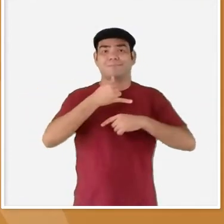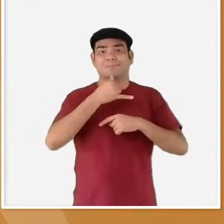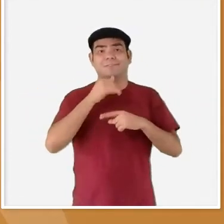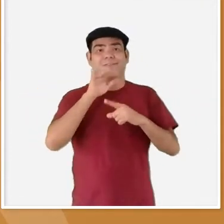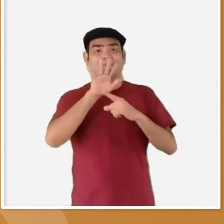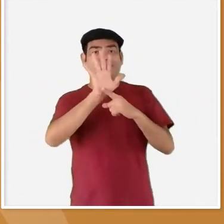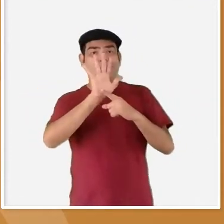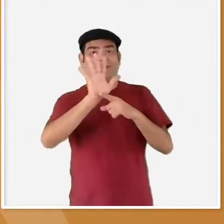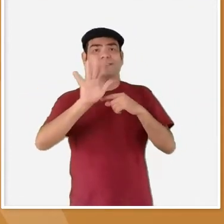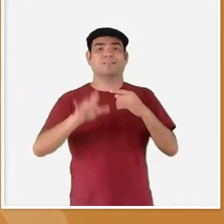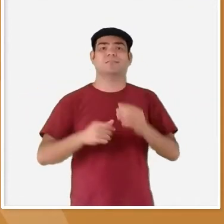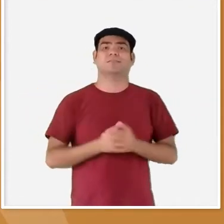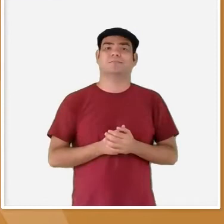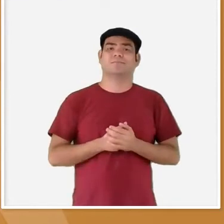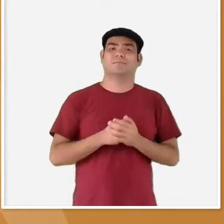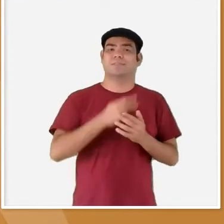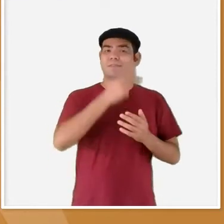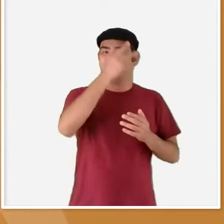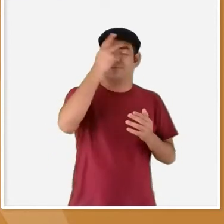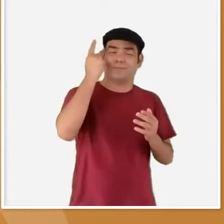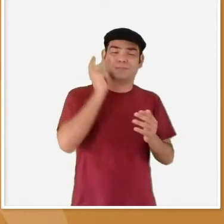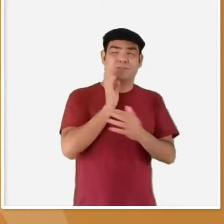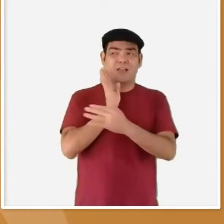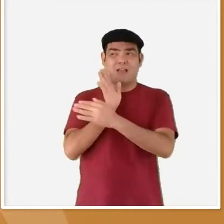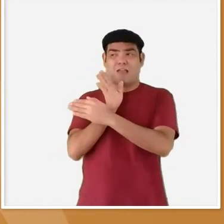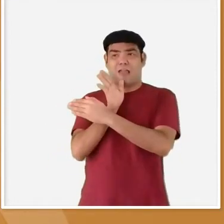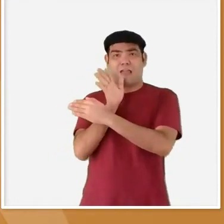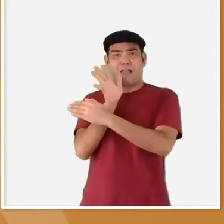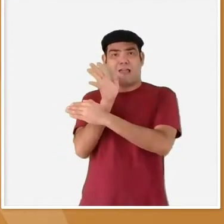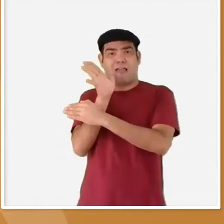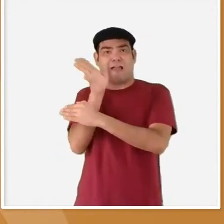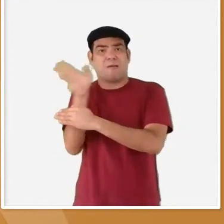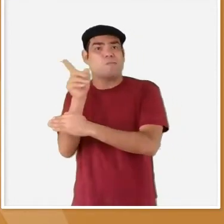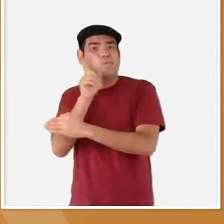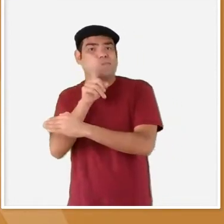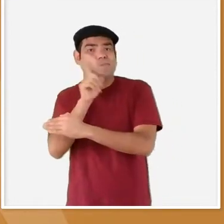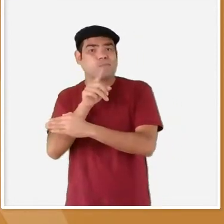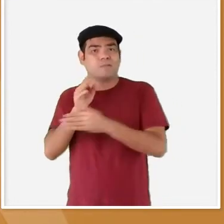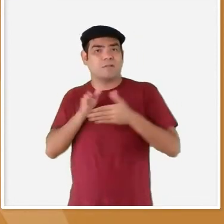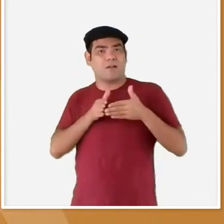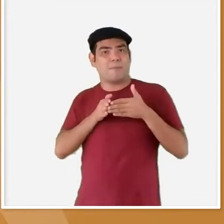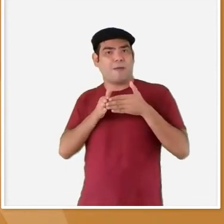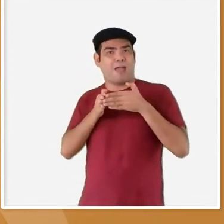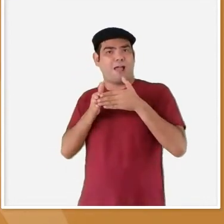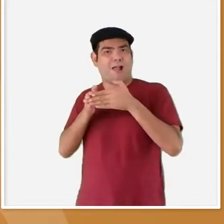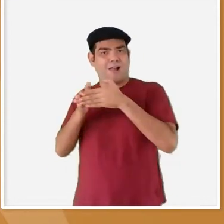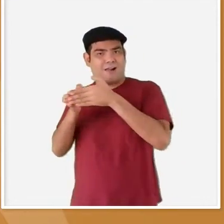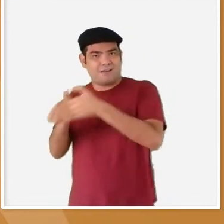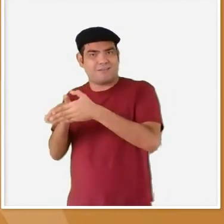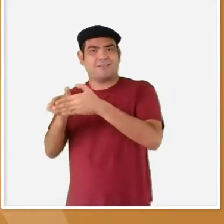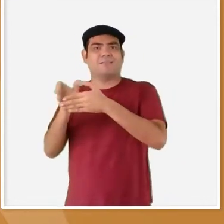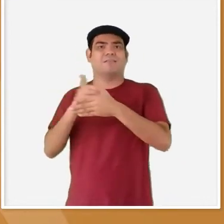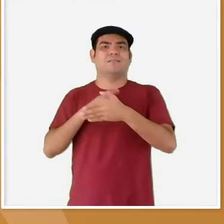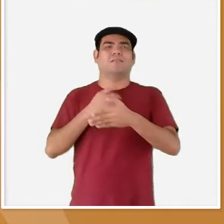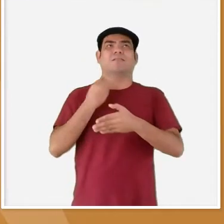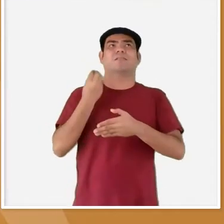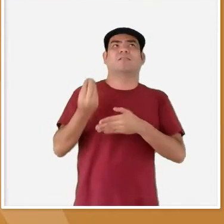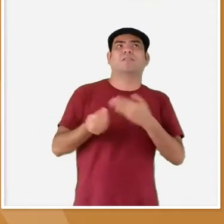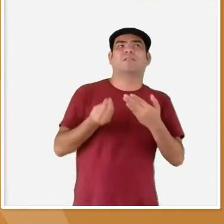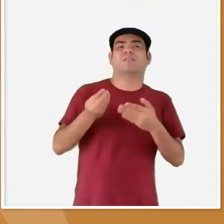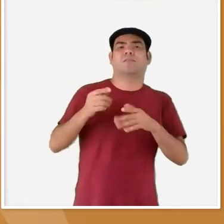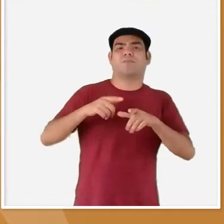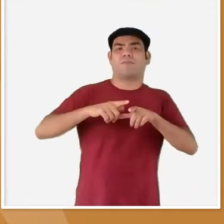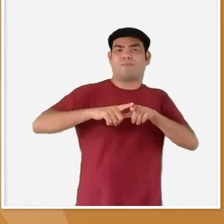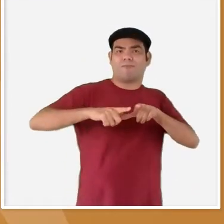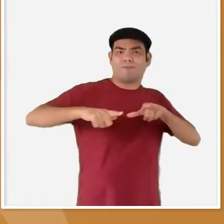processos migratórios. Muita gente tenta chegar aos Estados Unidos pelo México, acessando tanto o deserto que liga os